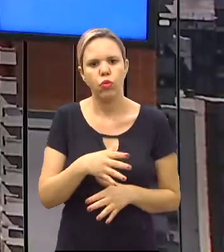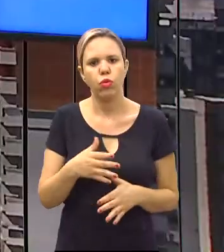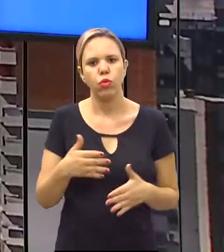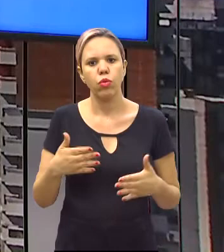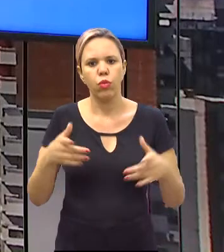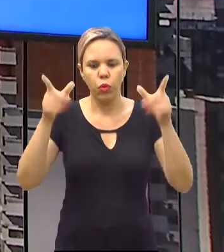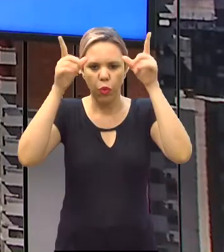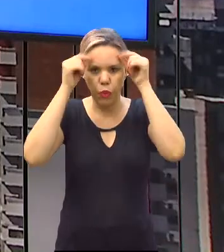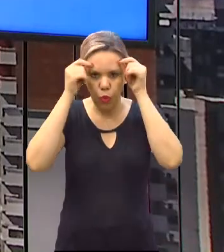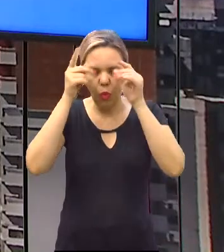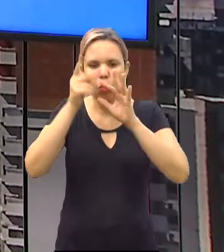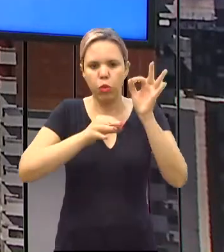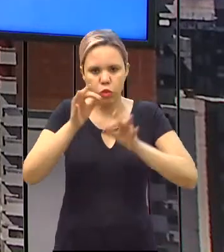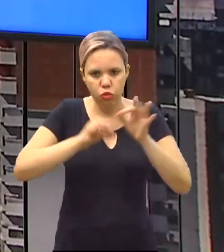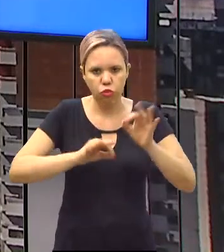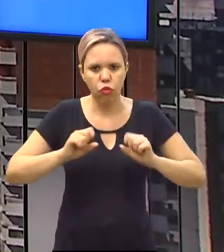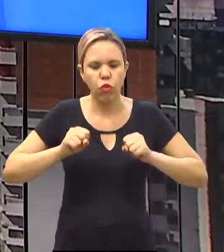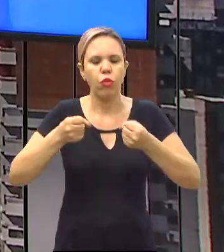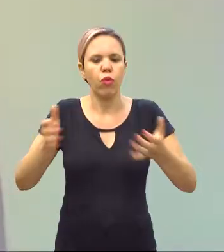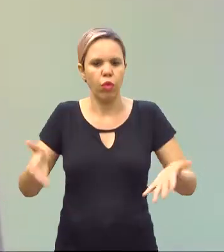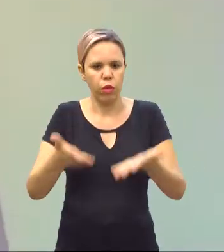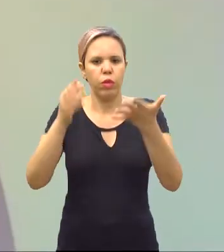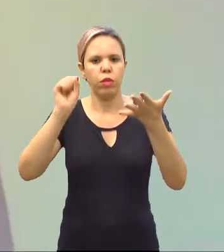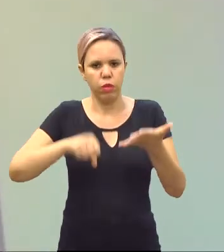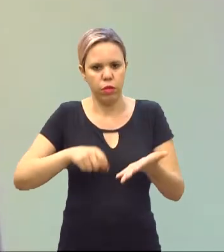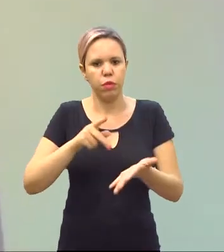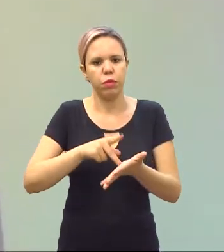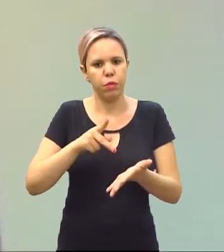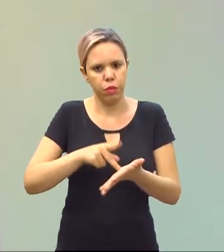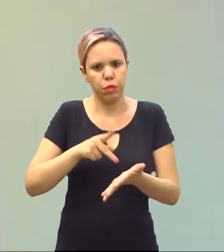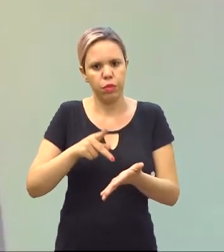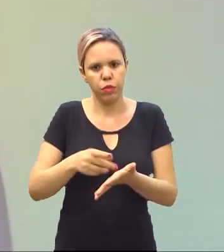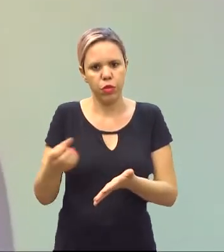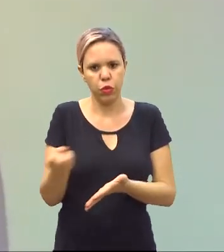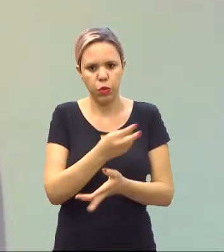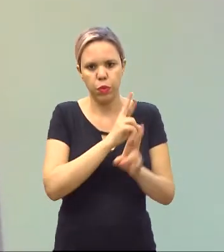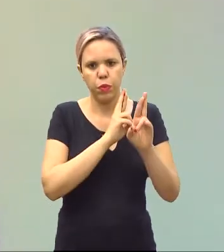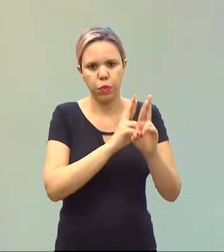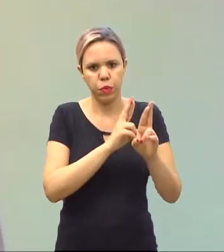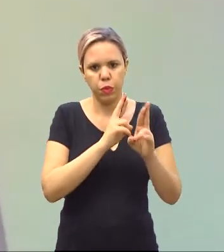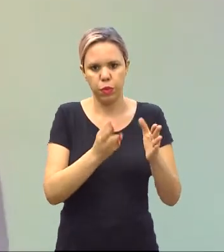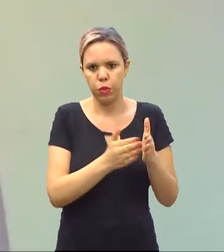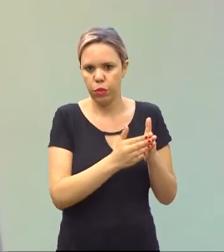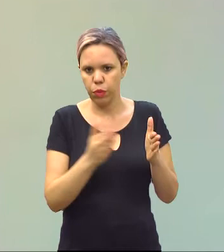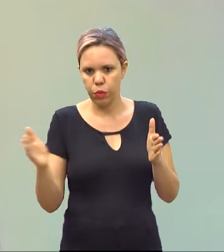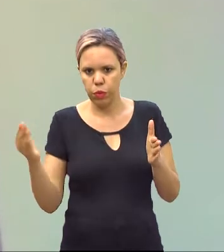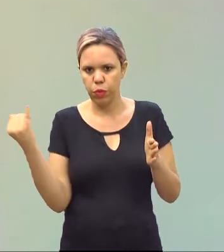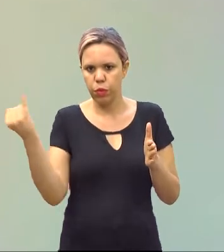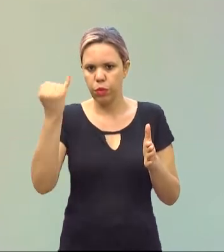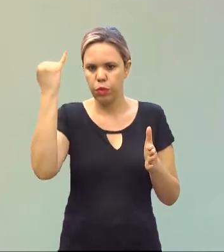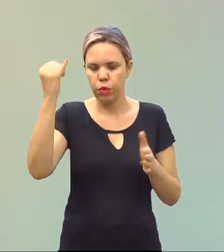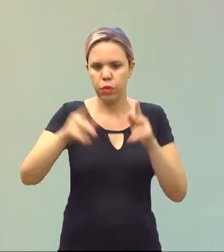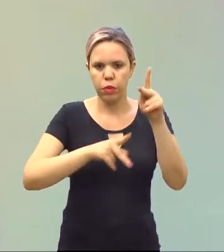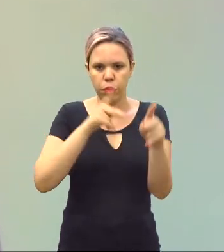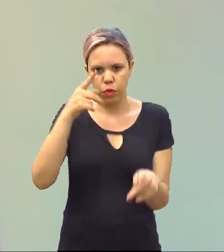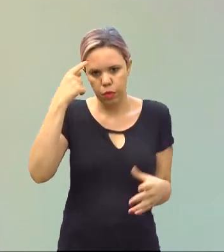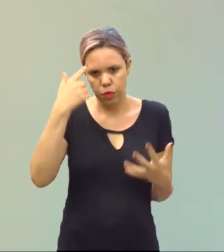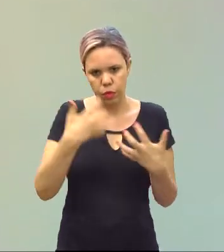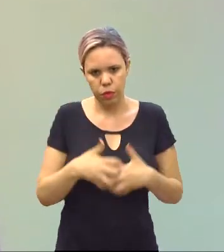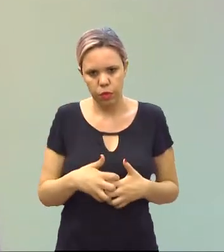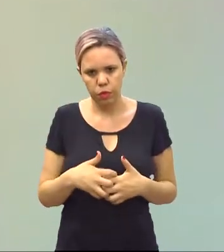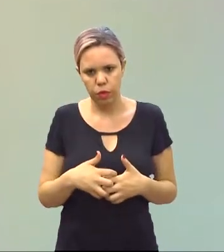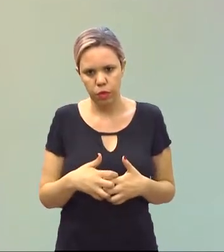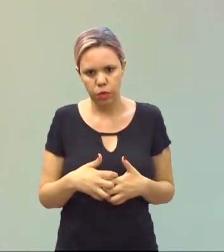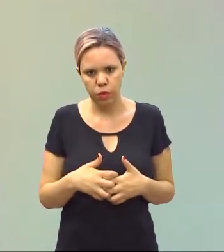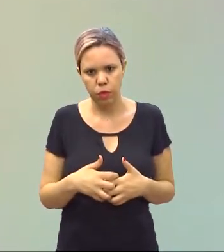ao projeto. Com certeza dá um novo fôlego, uma nova esperança. Esse período foi muito importante para as pessoas